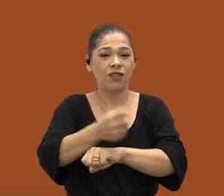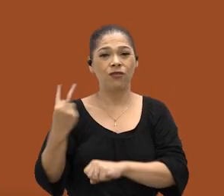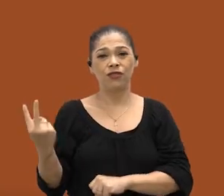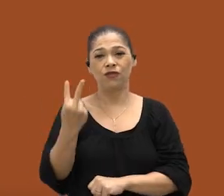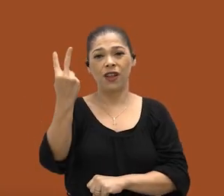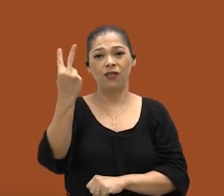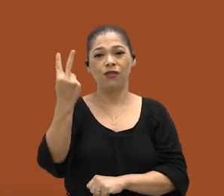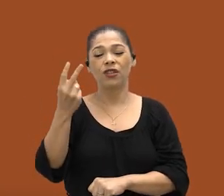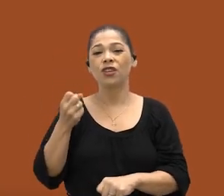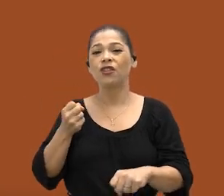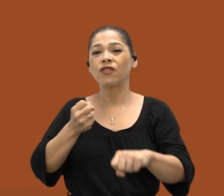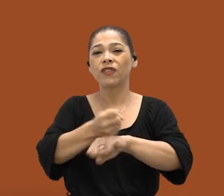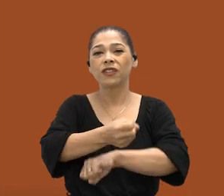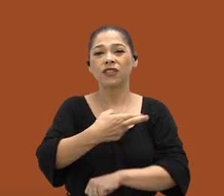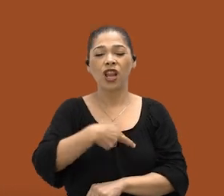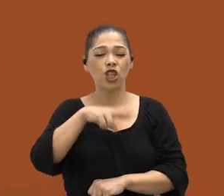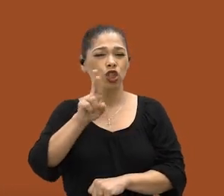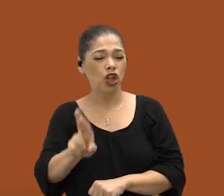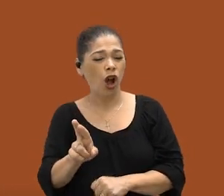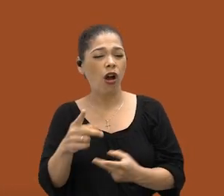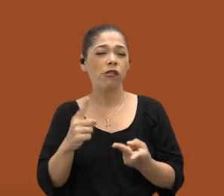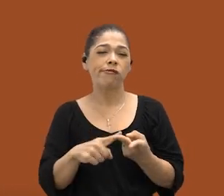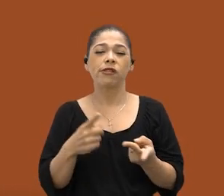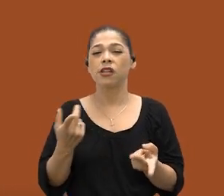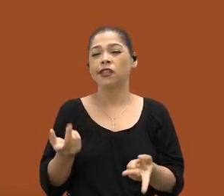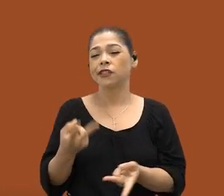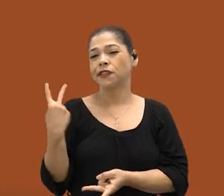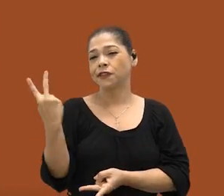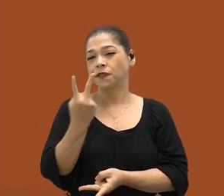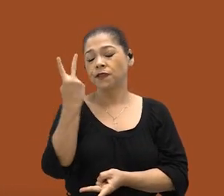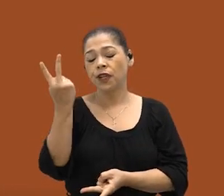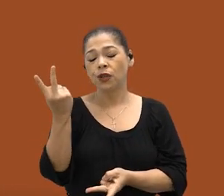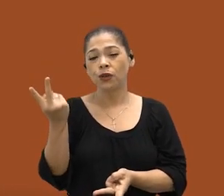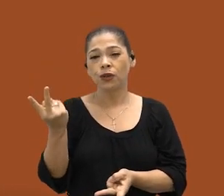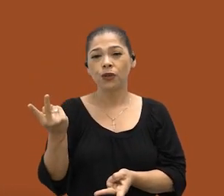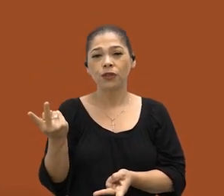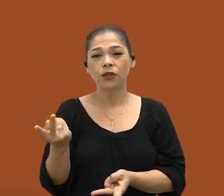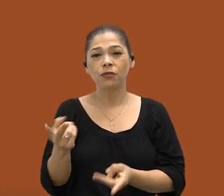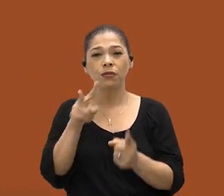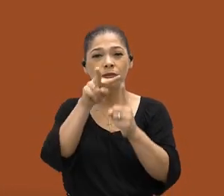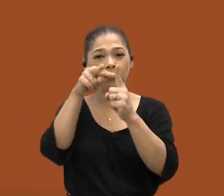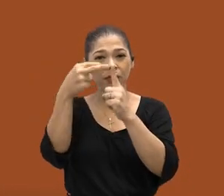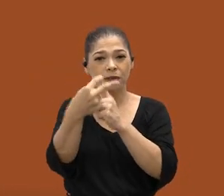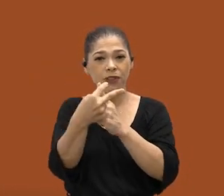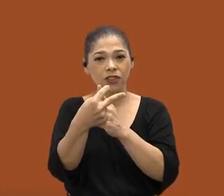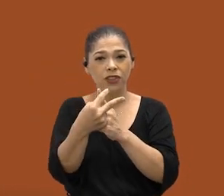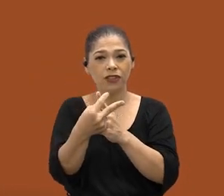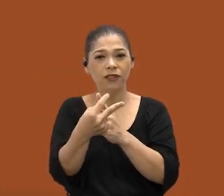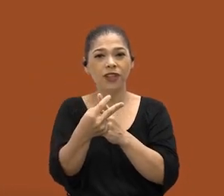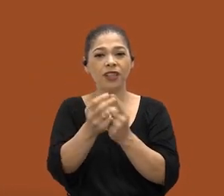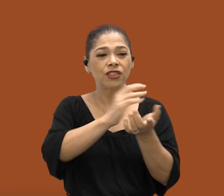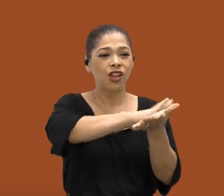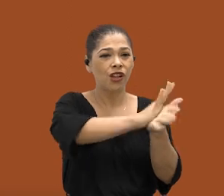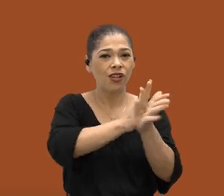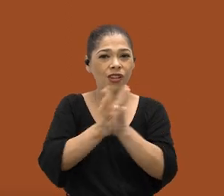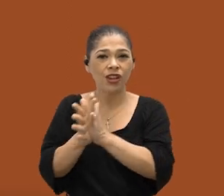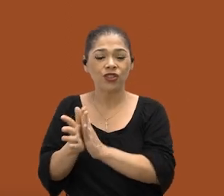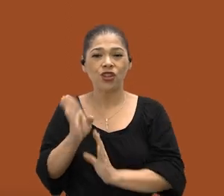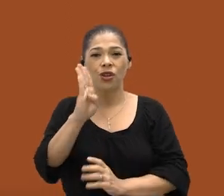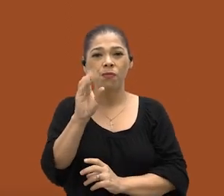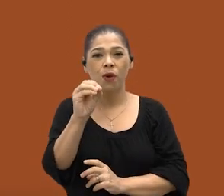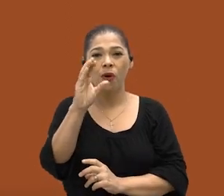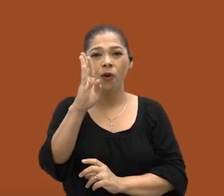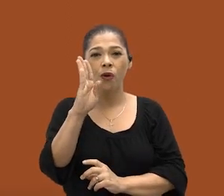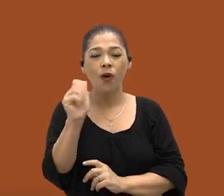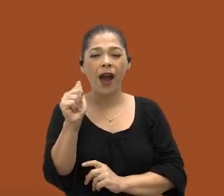de valores invasão de valores religiosos valores de por uma perspectiva de epistemicídio de Boaventura